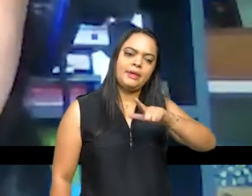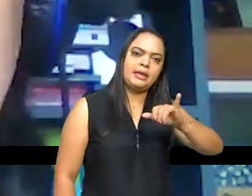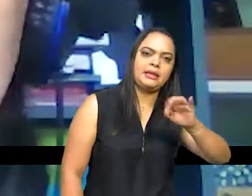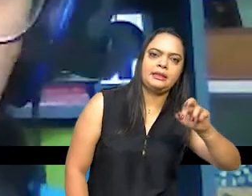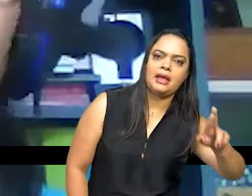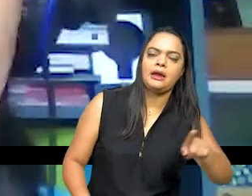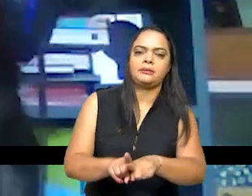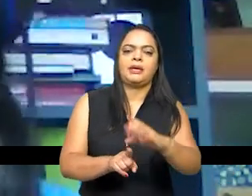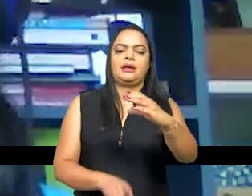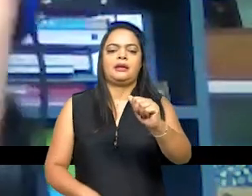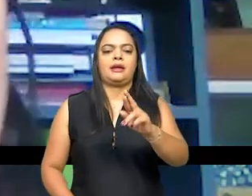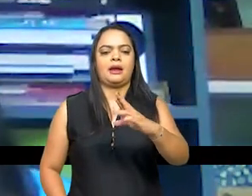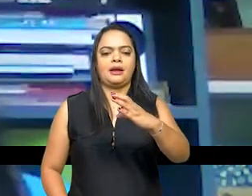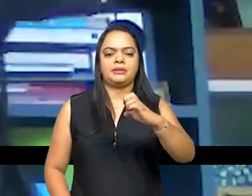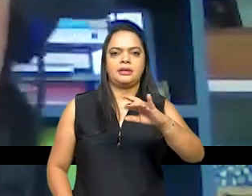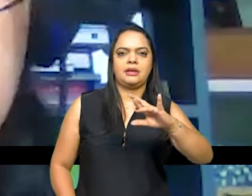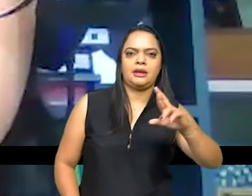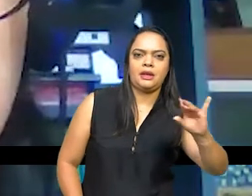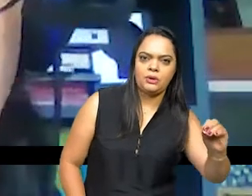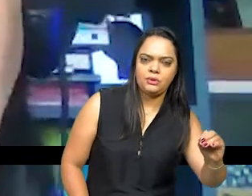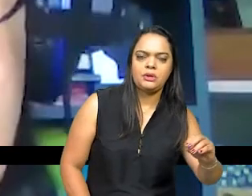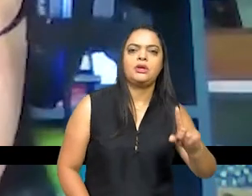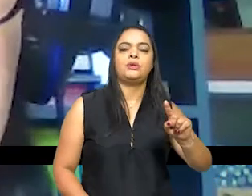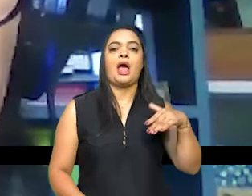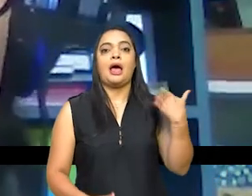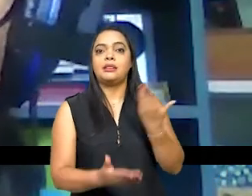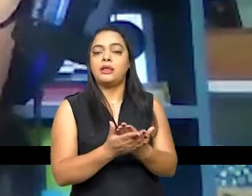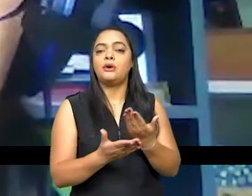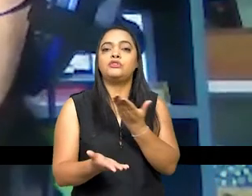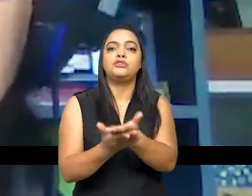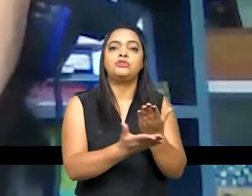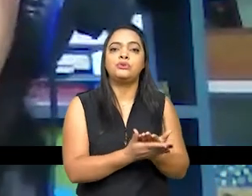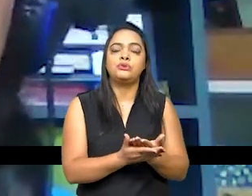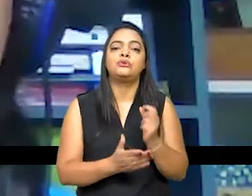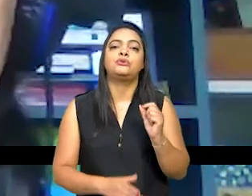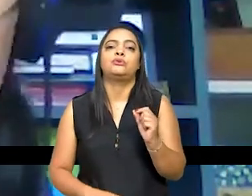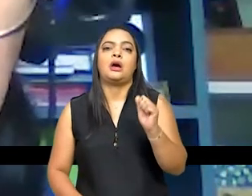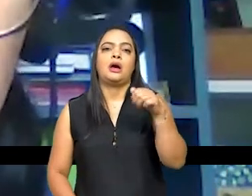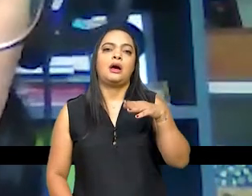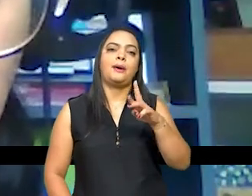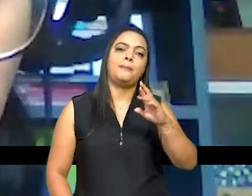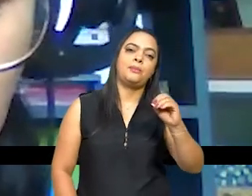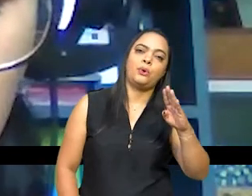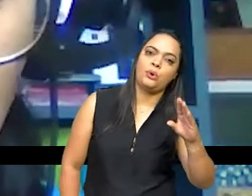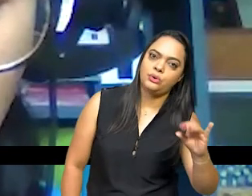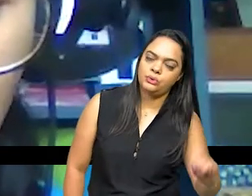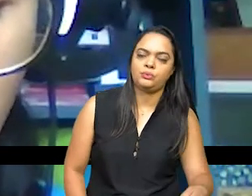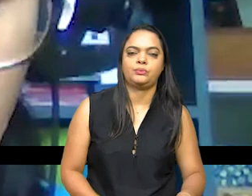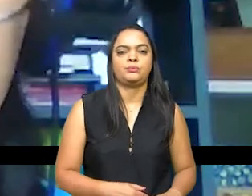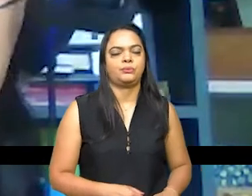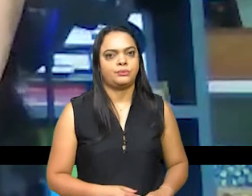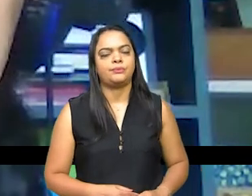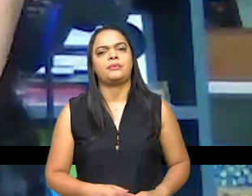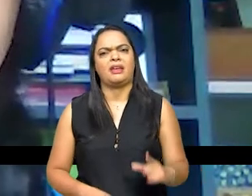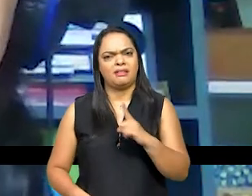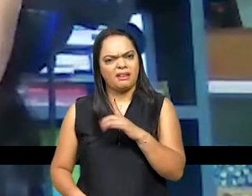eles estudam o Lombroso ainda. Ainda se estuda isso. Então, essa é a primeira coisa que eu queria dizer. Eu acho que a gente tem uma área